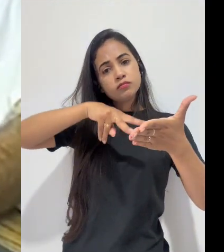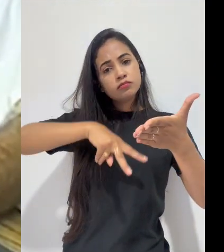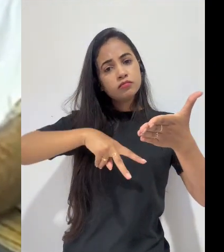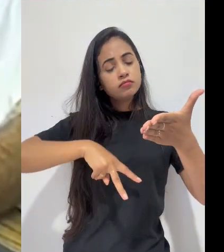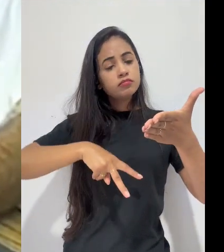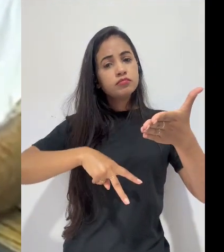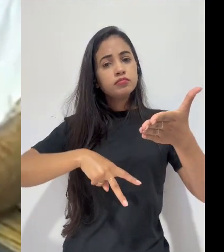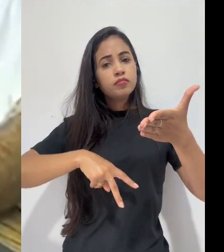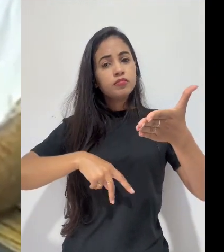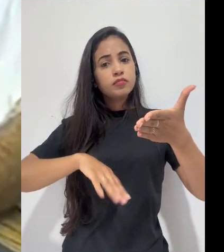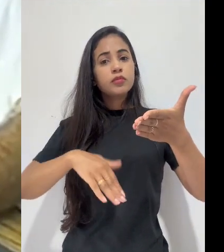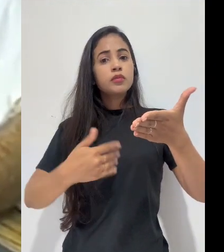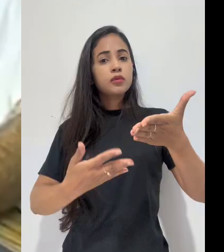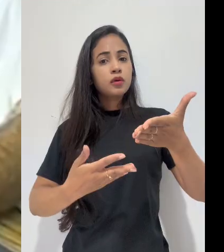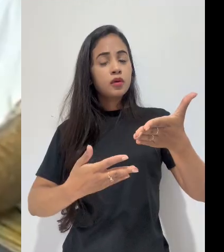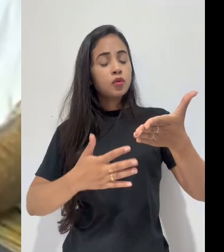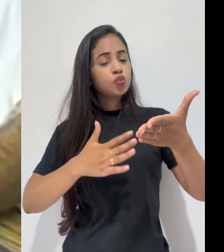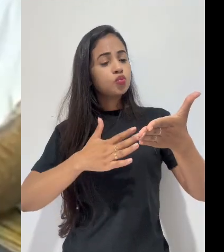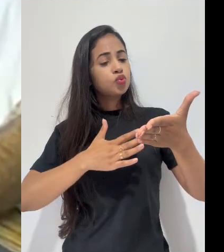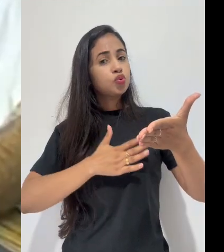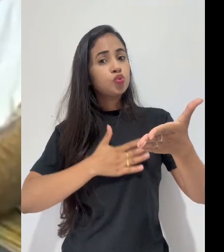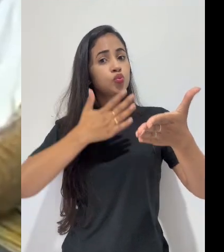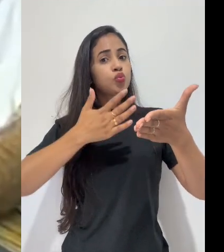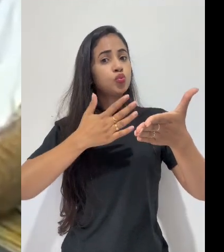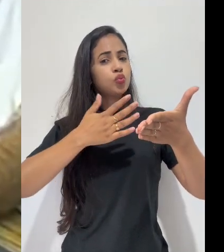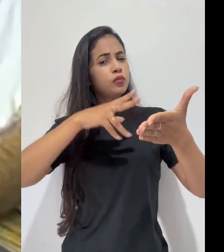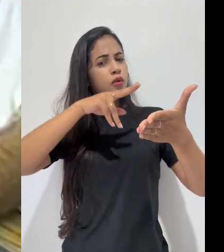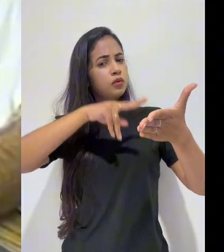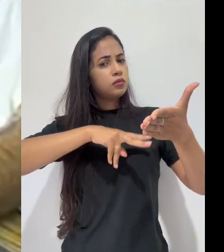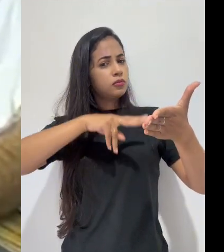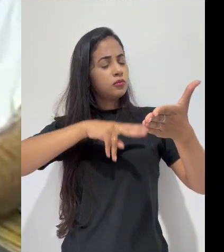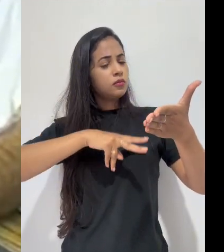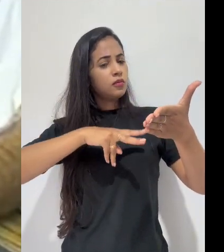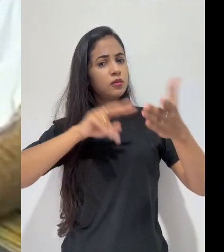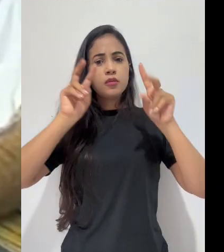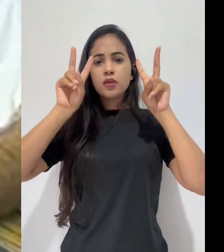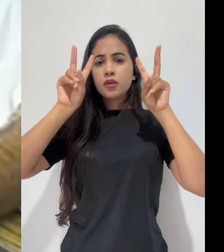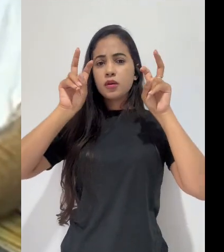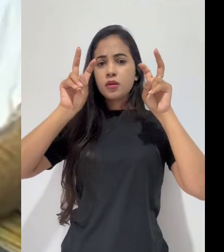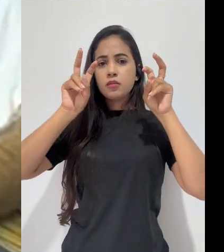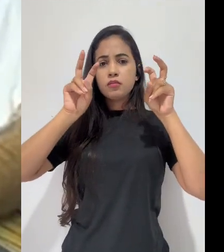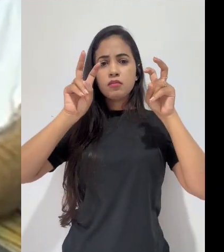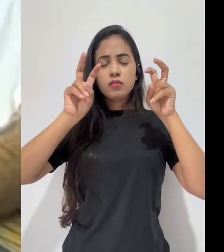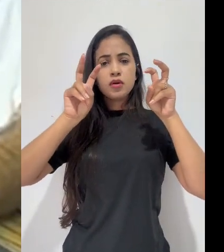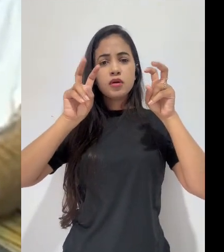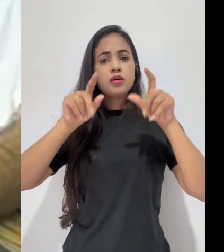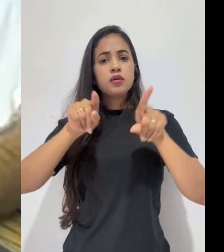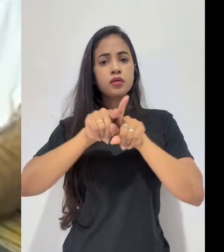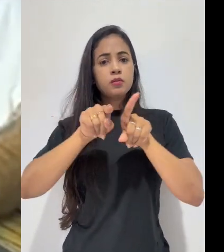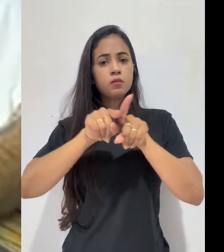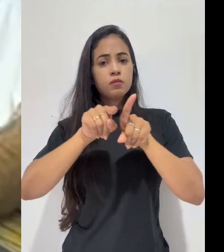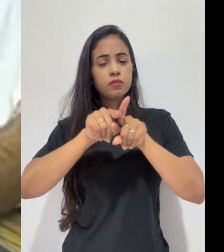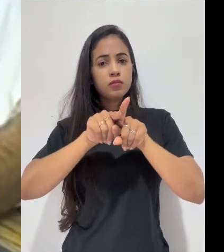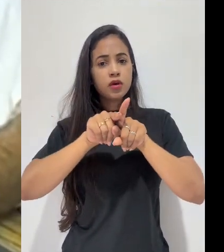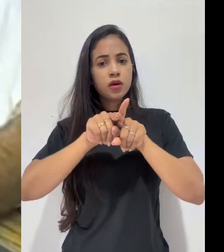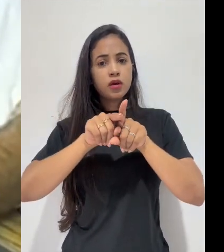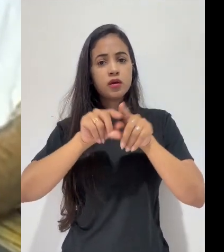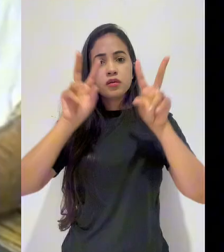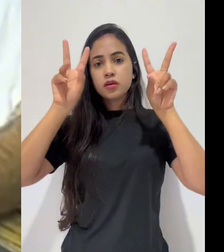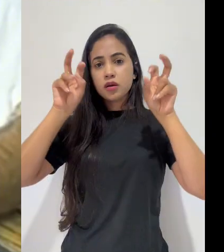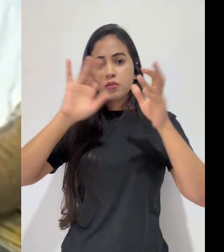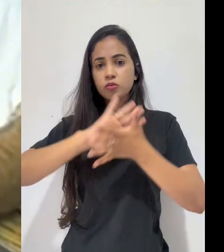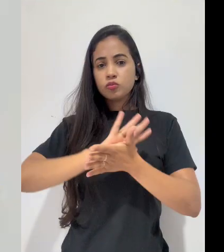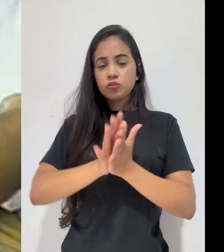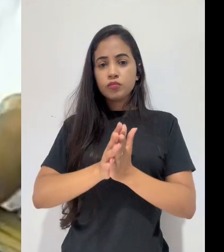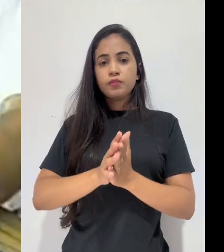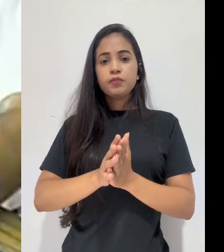foi bastante evidente a surpresa que ele teve ao ler os termos da reclamação e os fundamentos do pedido, ou seja, a prática